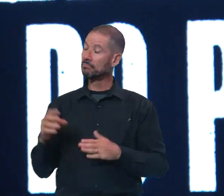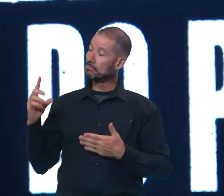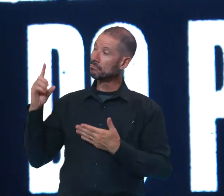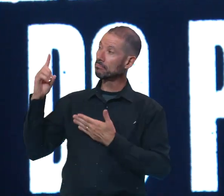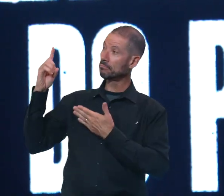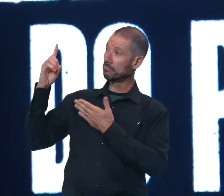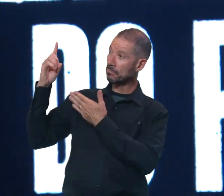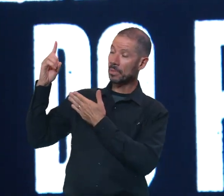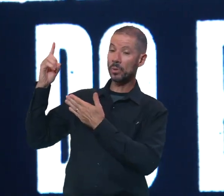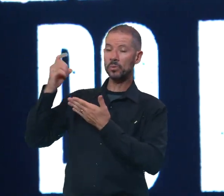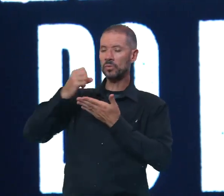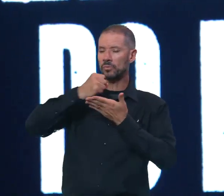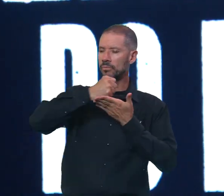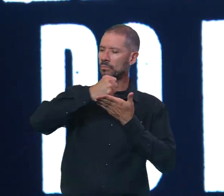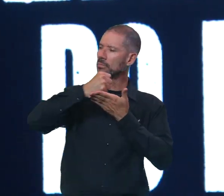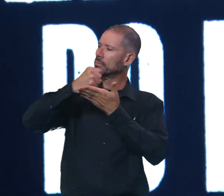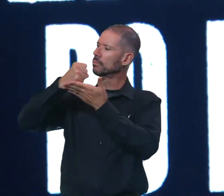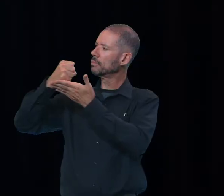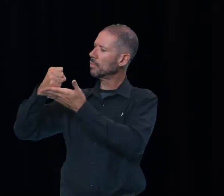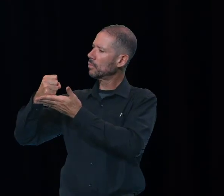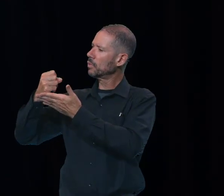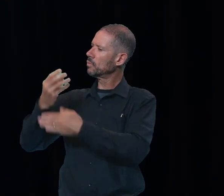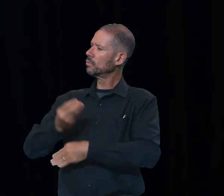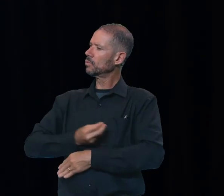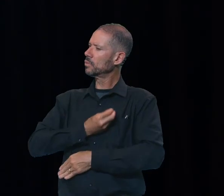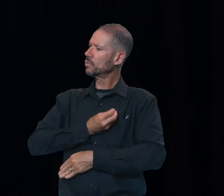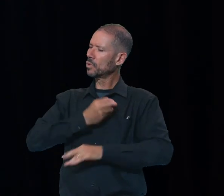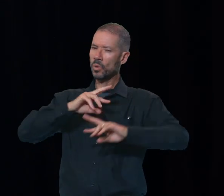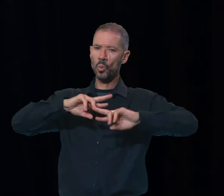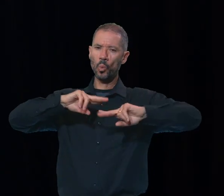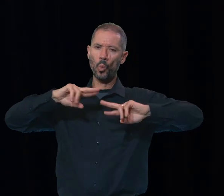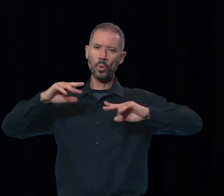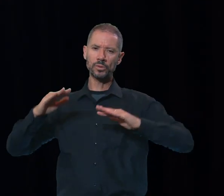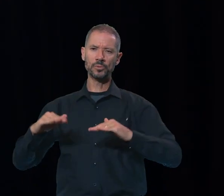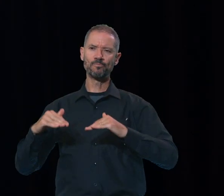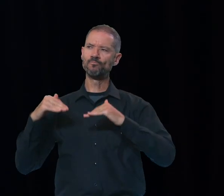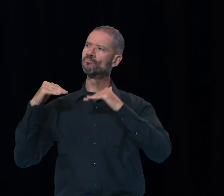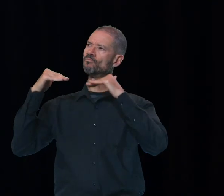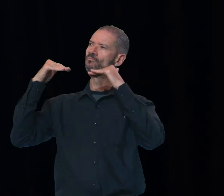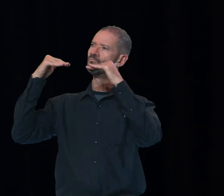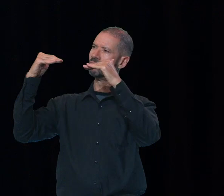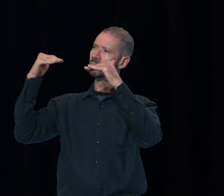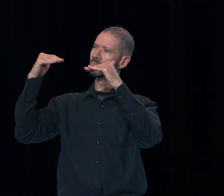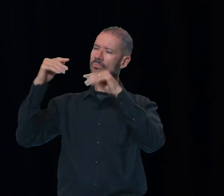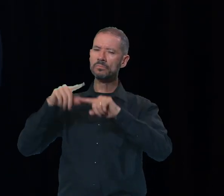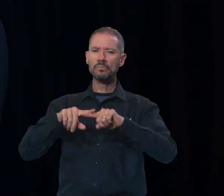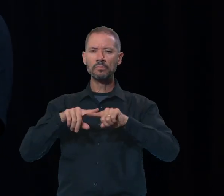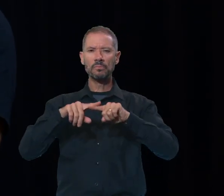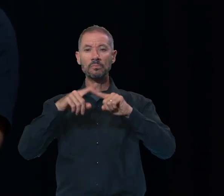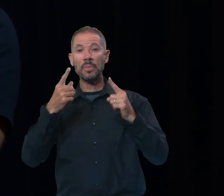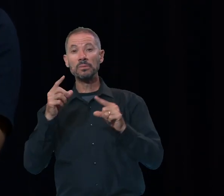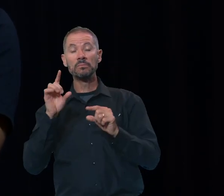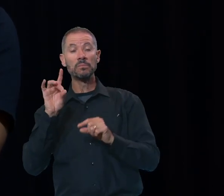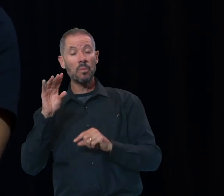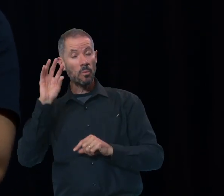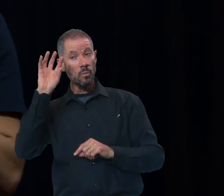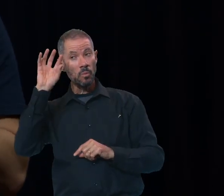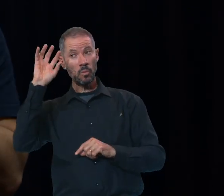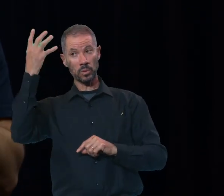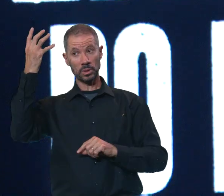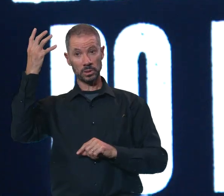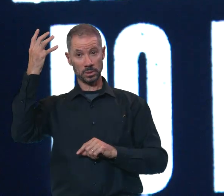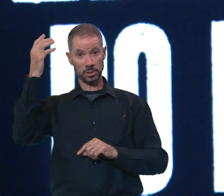Deus quer nos levar para vivermos coisas cada vez maiores. Mas isso só vai acontecer